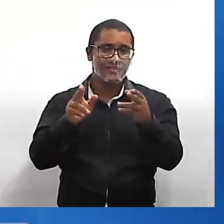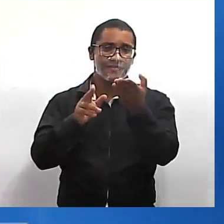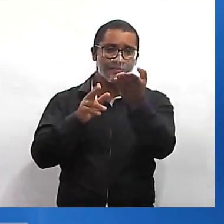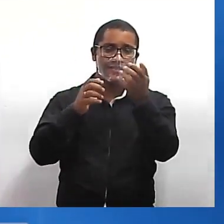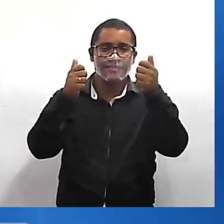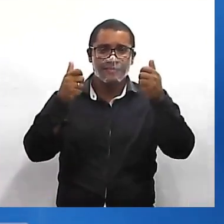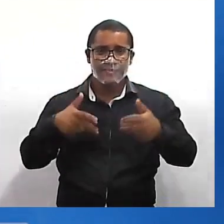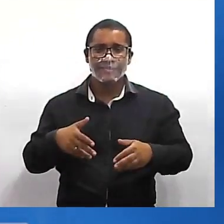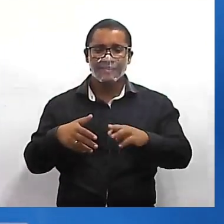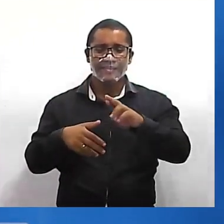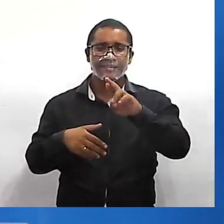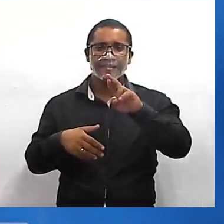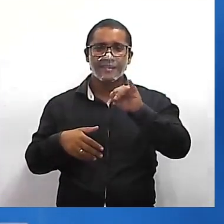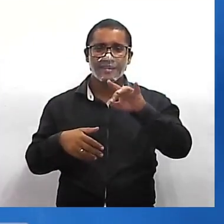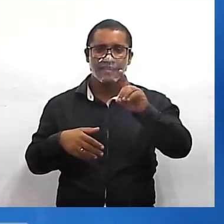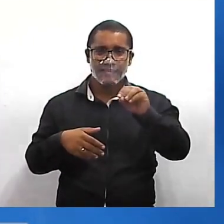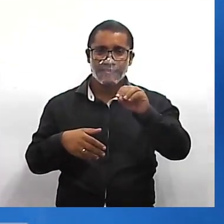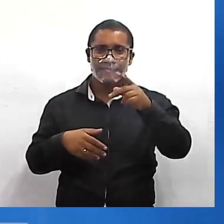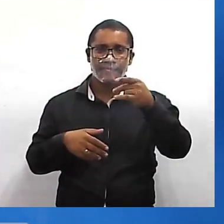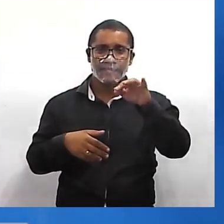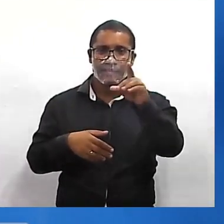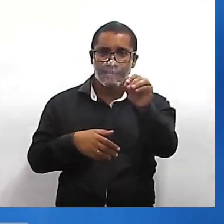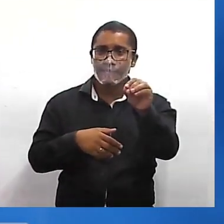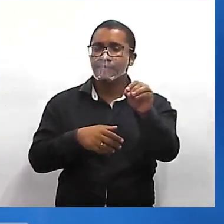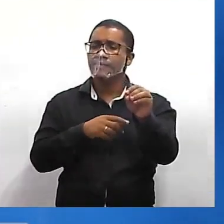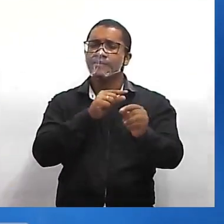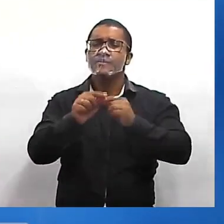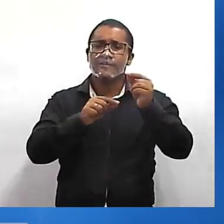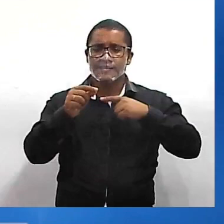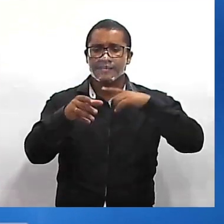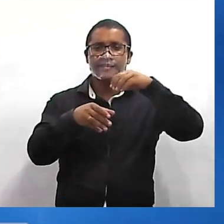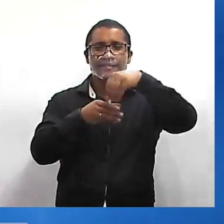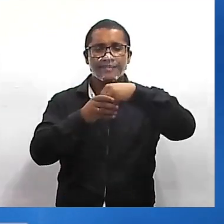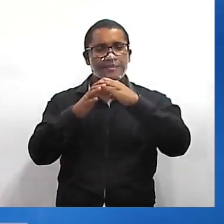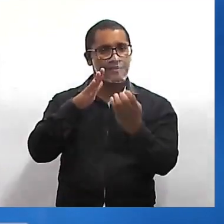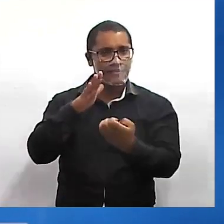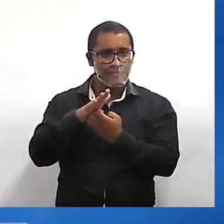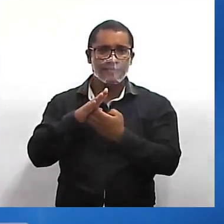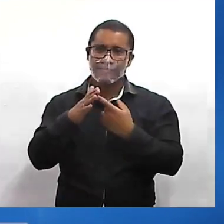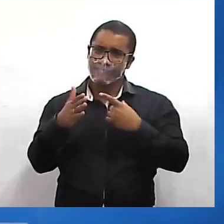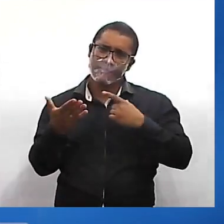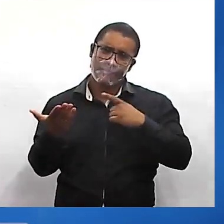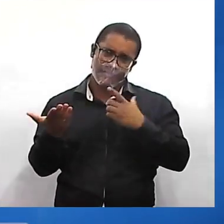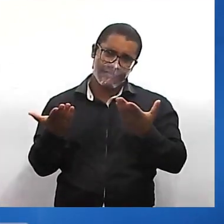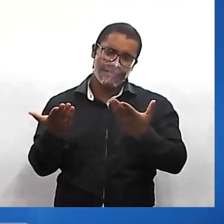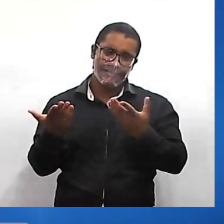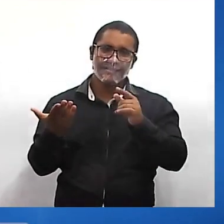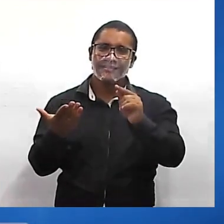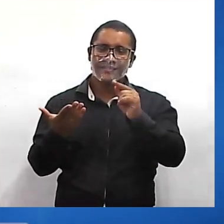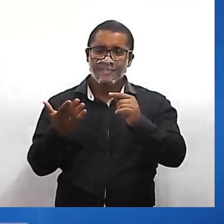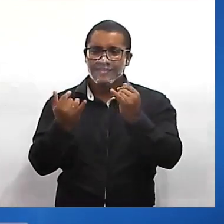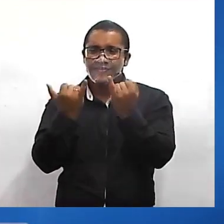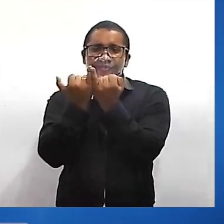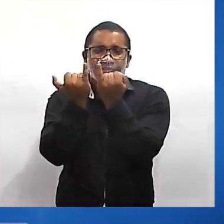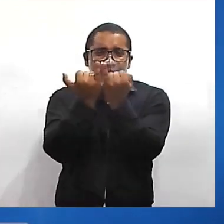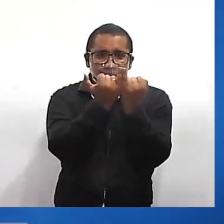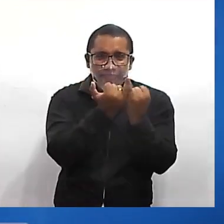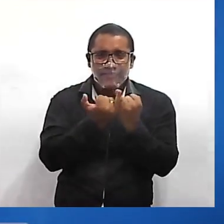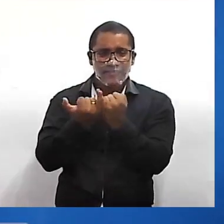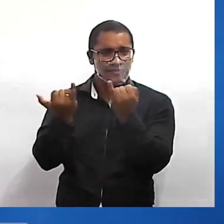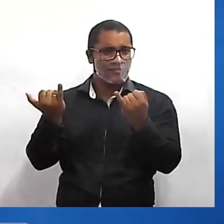exemplo da Rádio Peão, né? Dentro da organização. Então, dentro do âmbito organizacional, essas fofocas elas